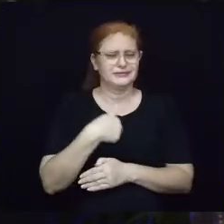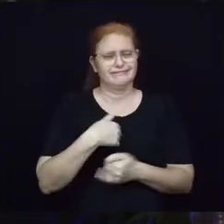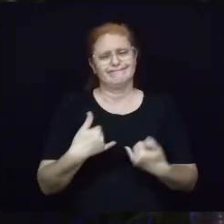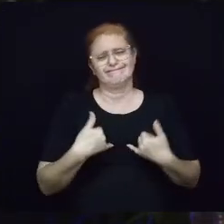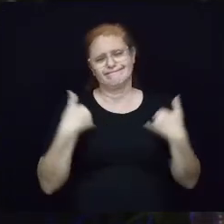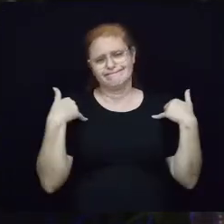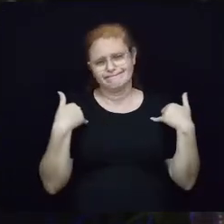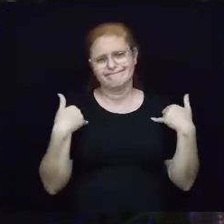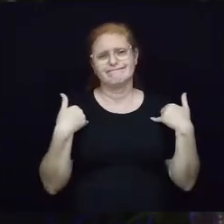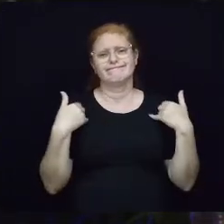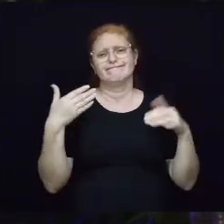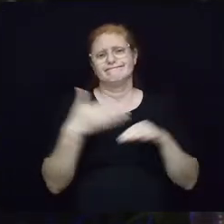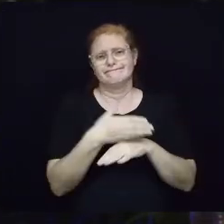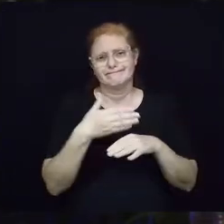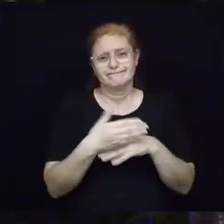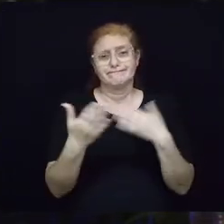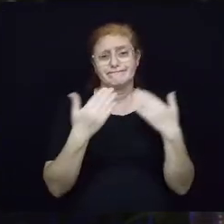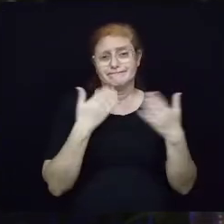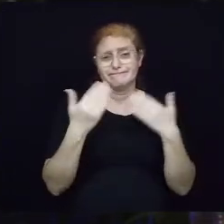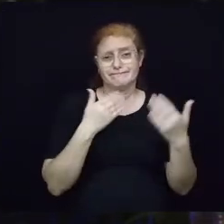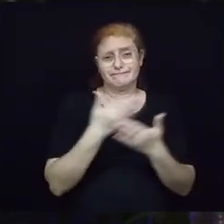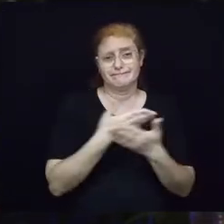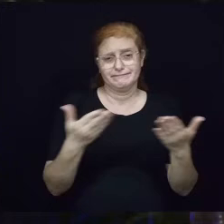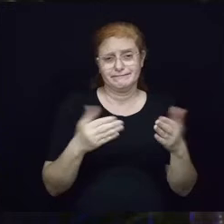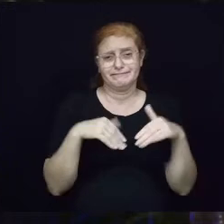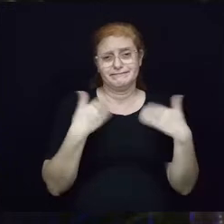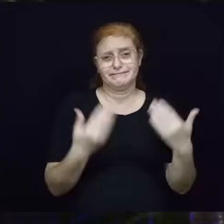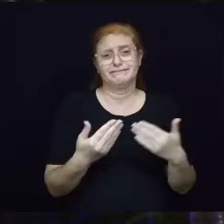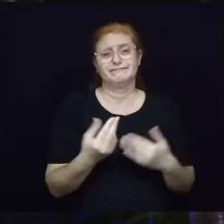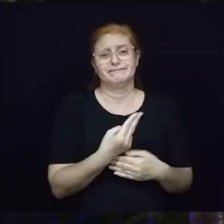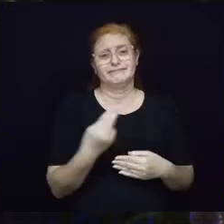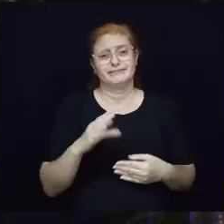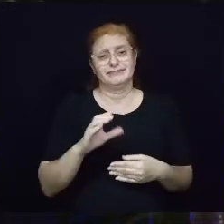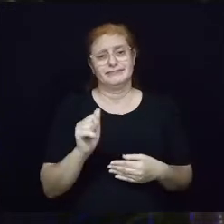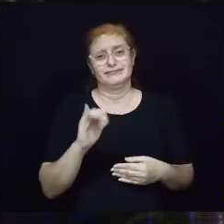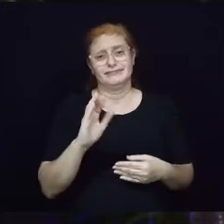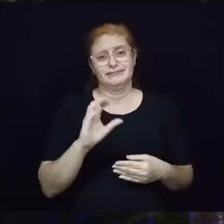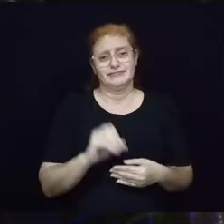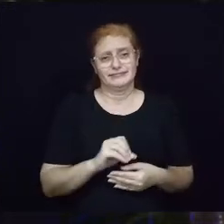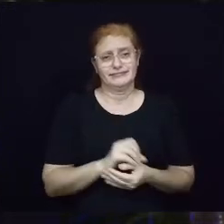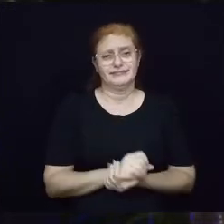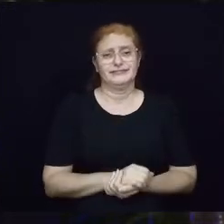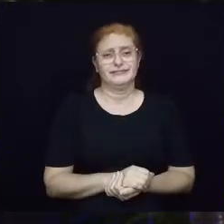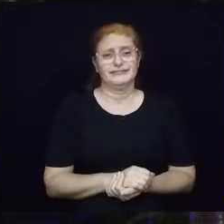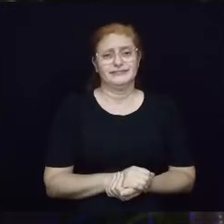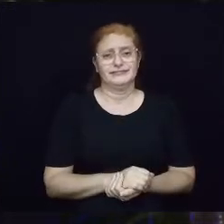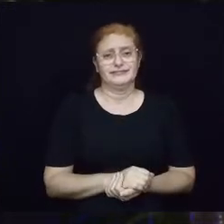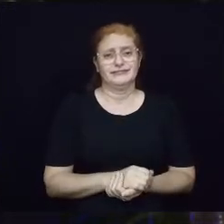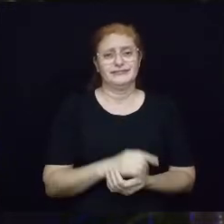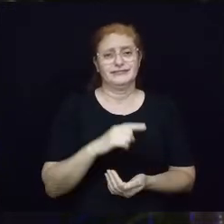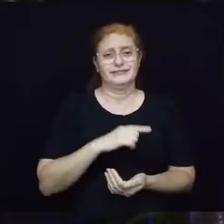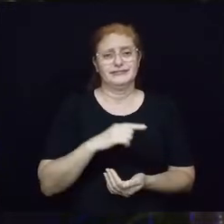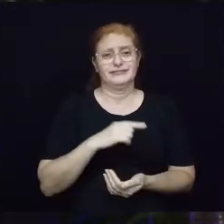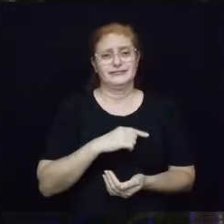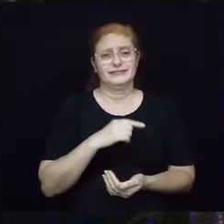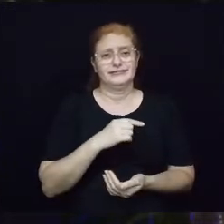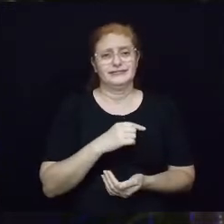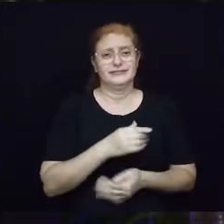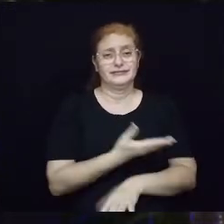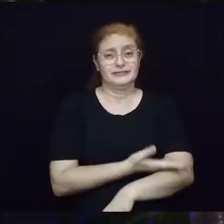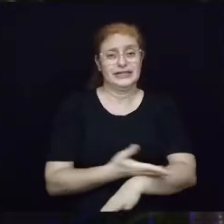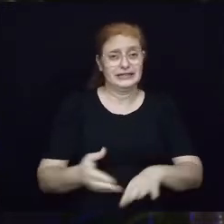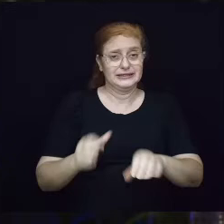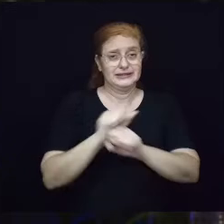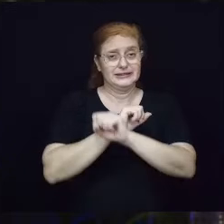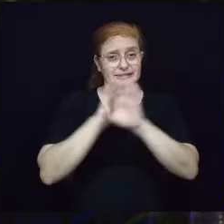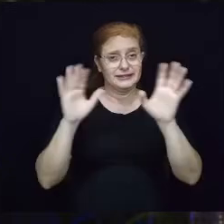honrado de estar aqui conversando com vocês. Bom, meu nome é Caio Amon, eu tenho pele clara, olhos